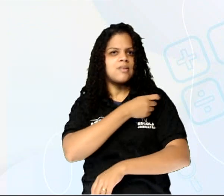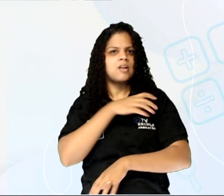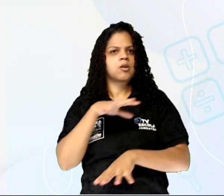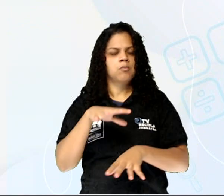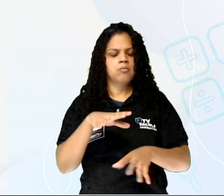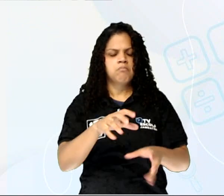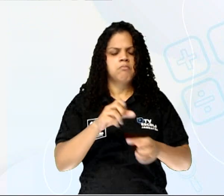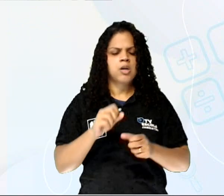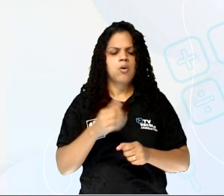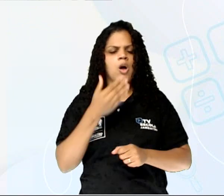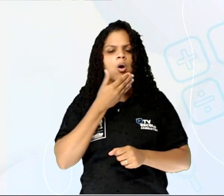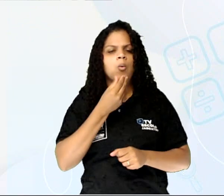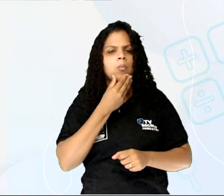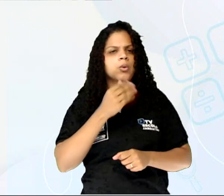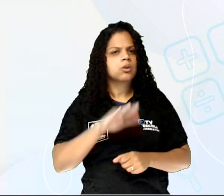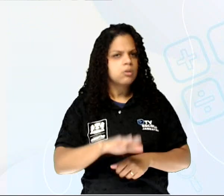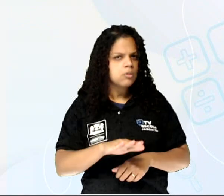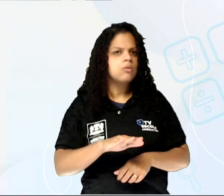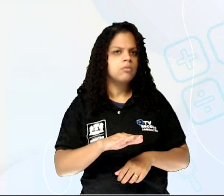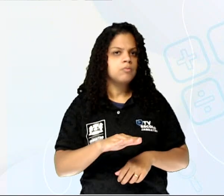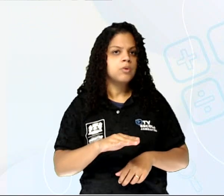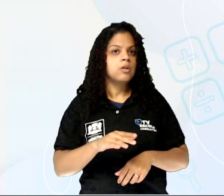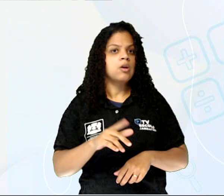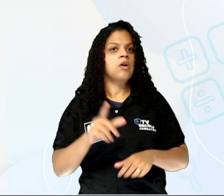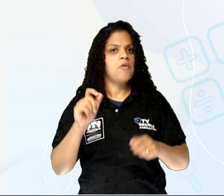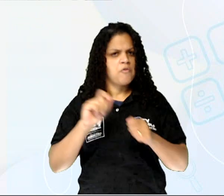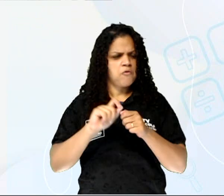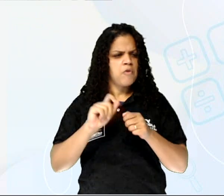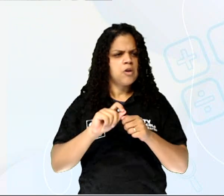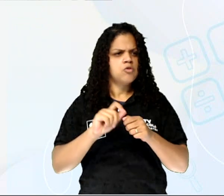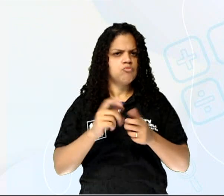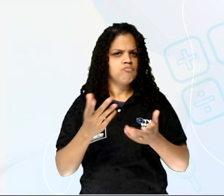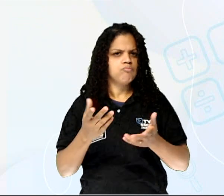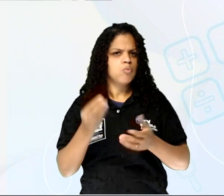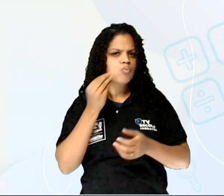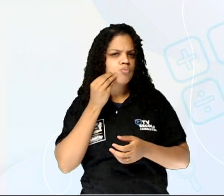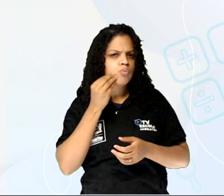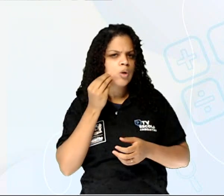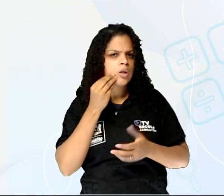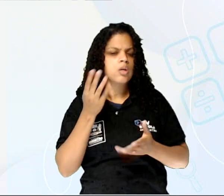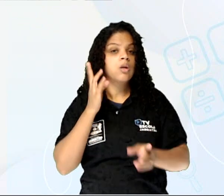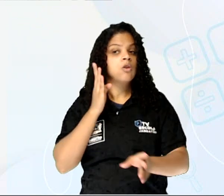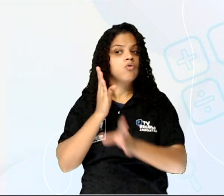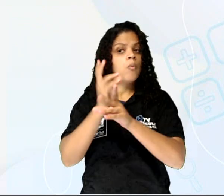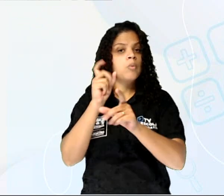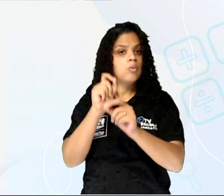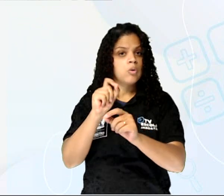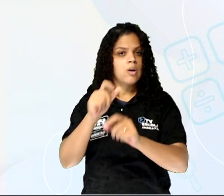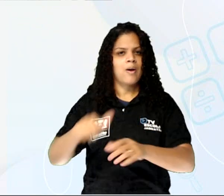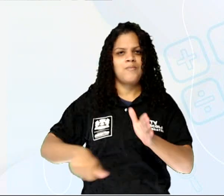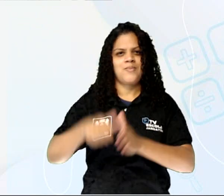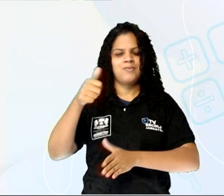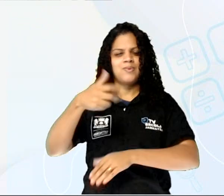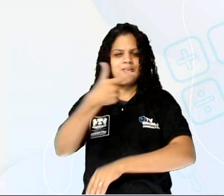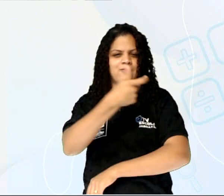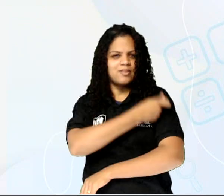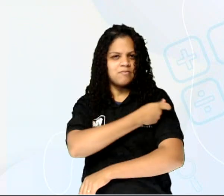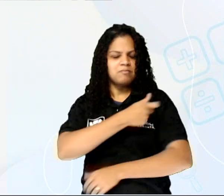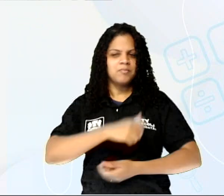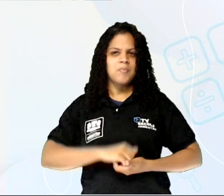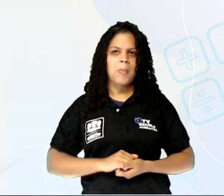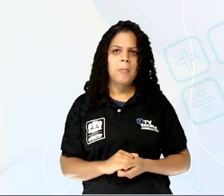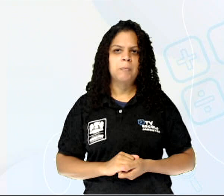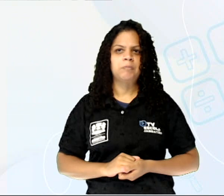essa experiência, que hoje em dia não seria possível, mas ele fez naquela época e descobriu a primeira vacina.